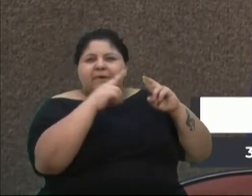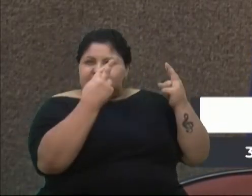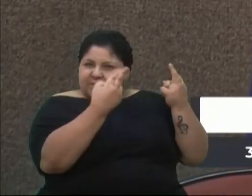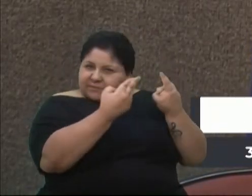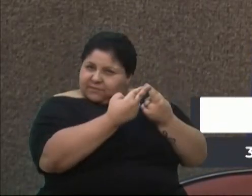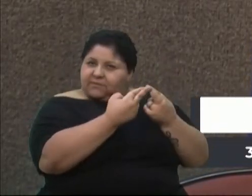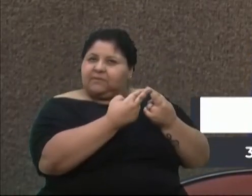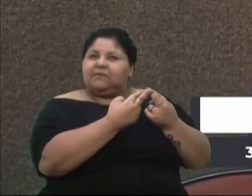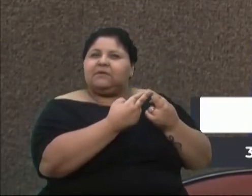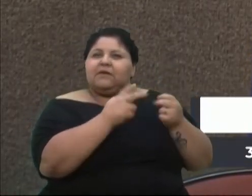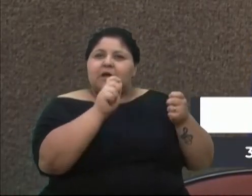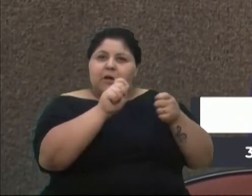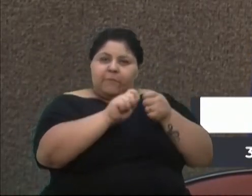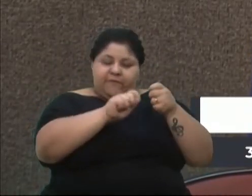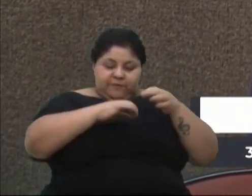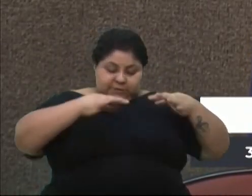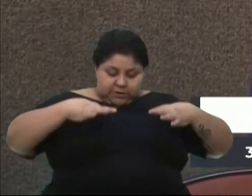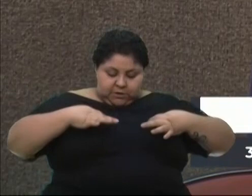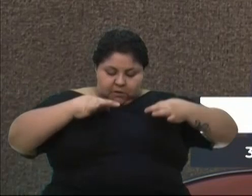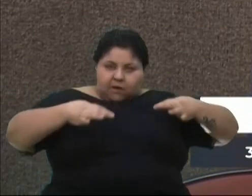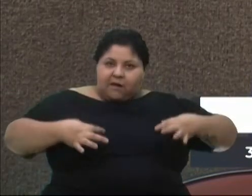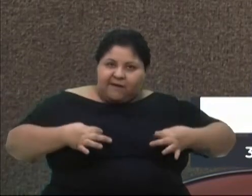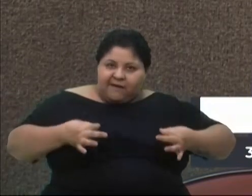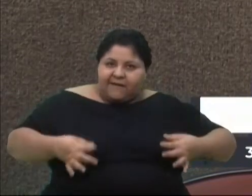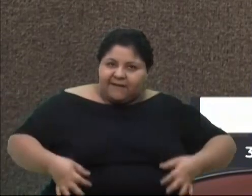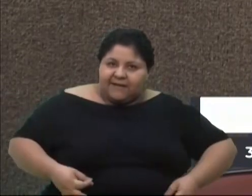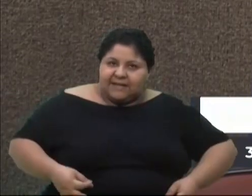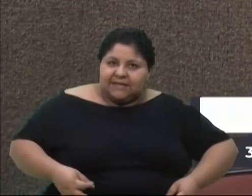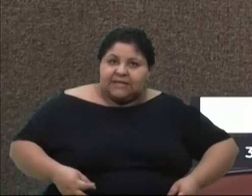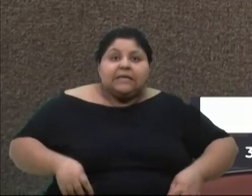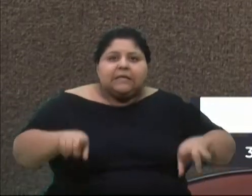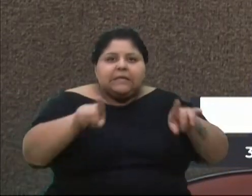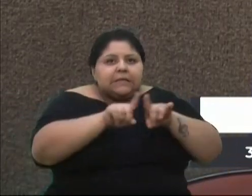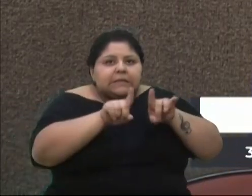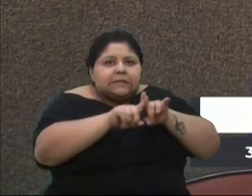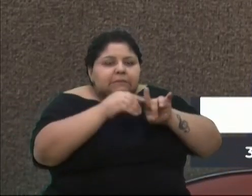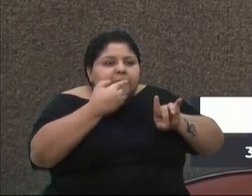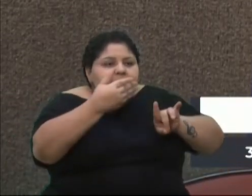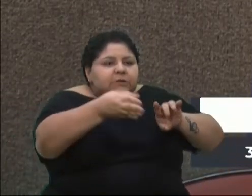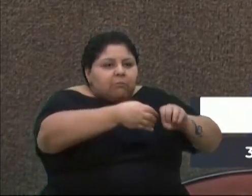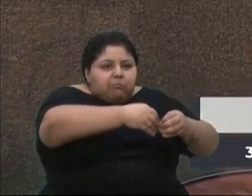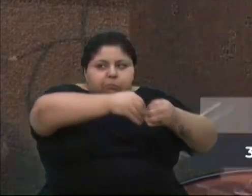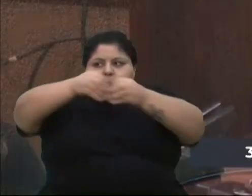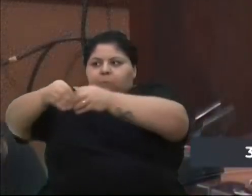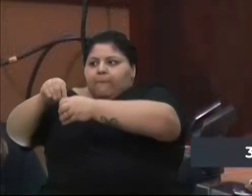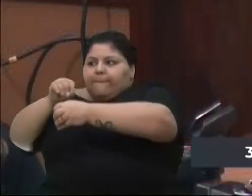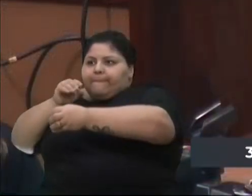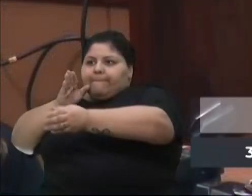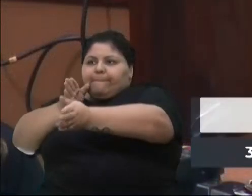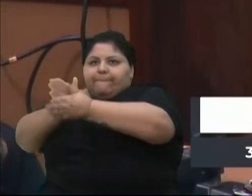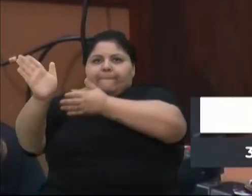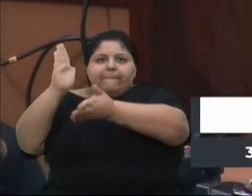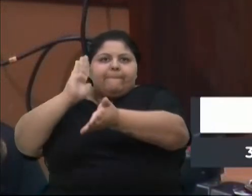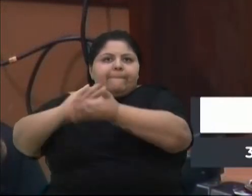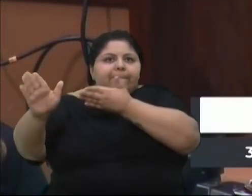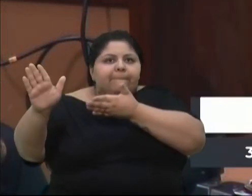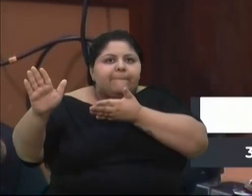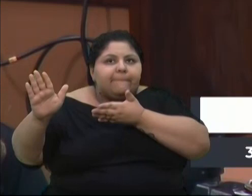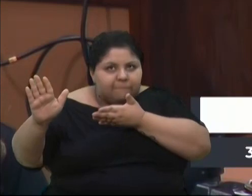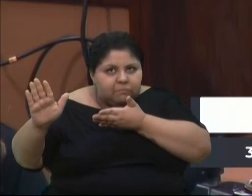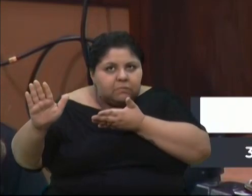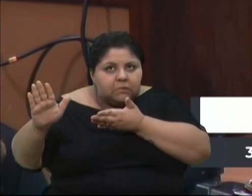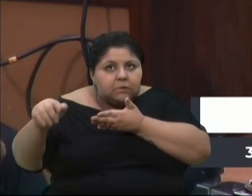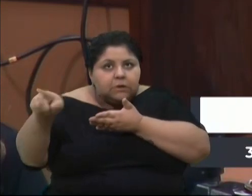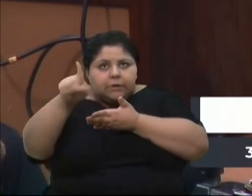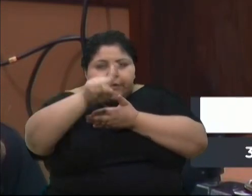para confeccionar roupas, e elas também estavam quase sendo despejadas, né? Sim. Então, essa ação foi muito forte, sua, de outros